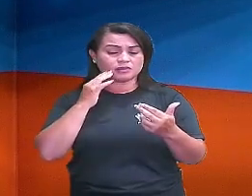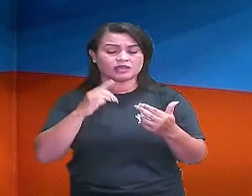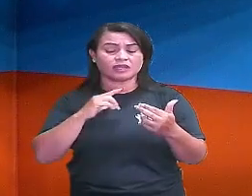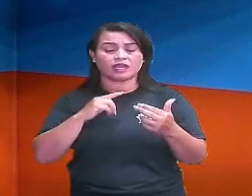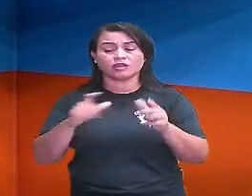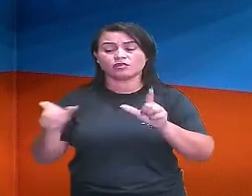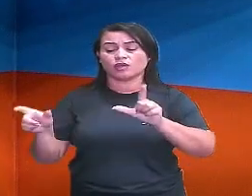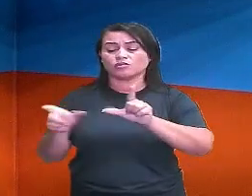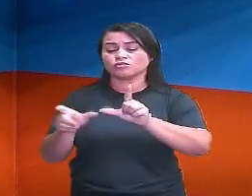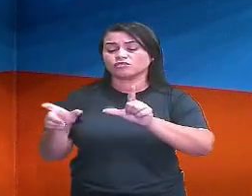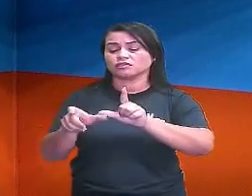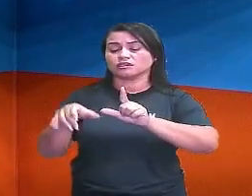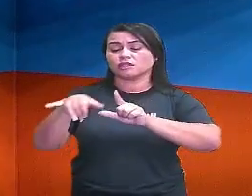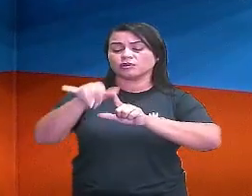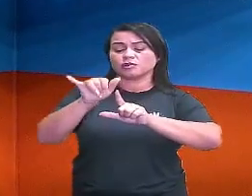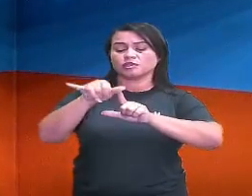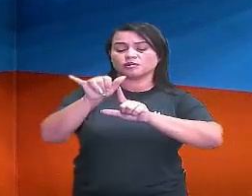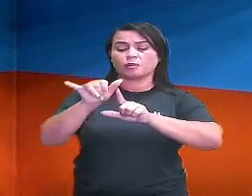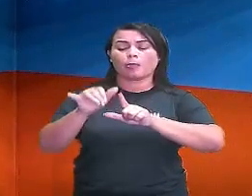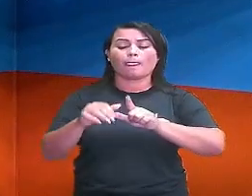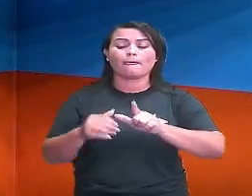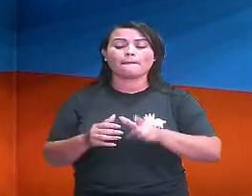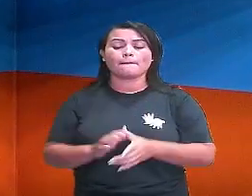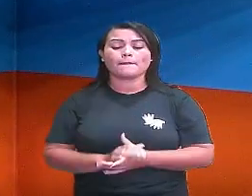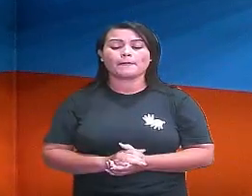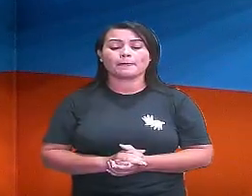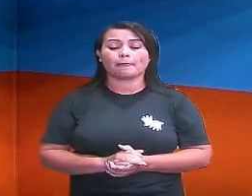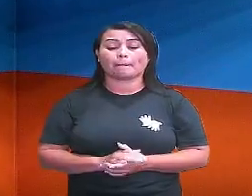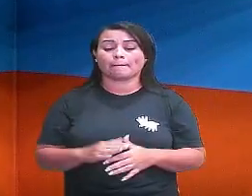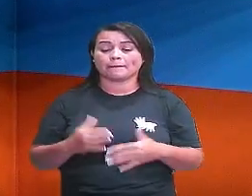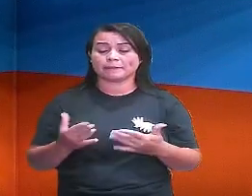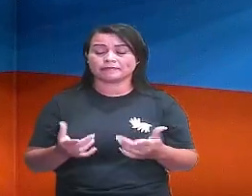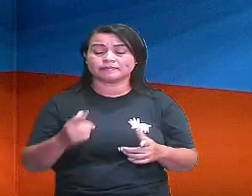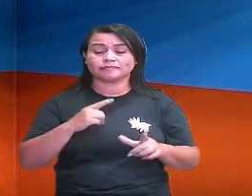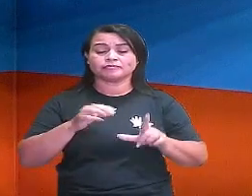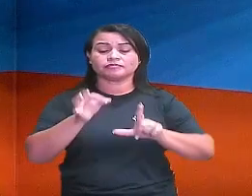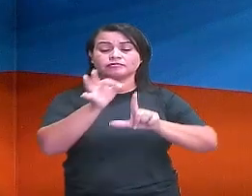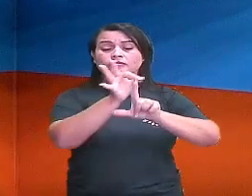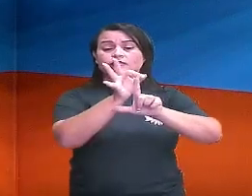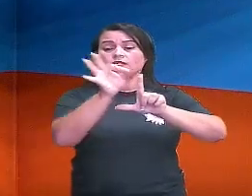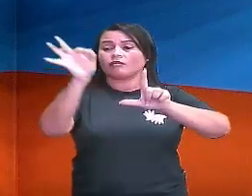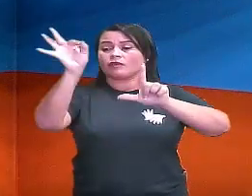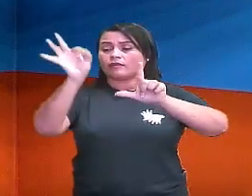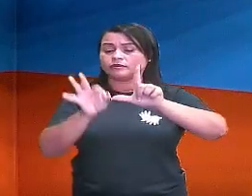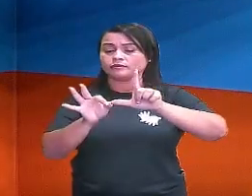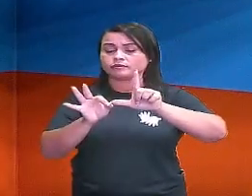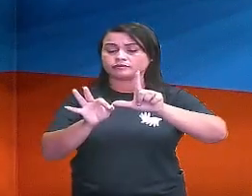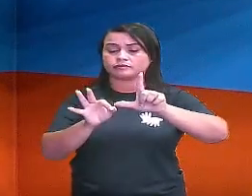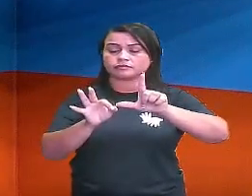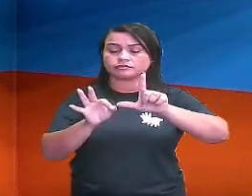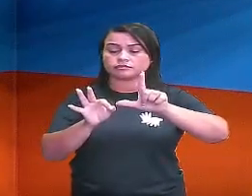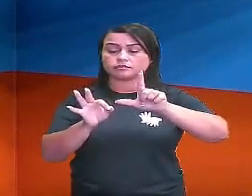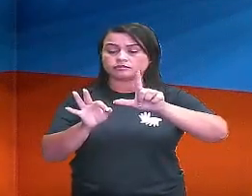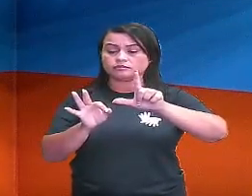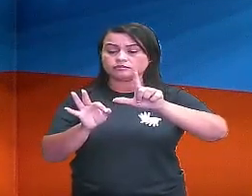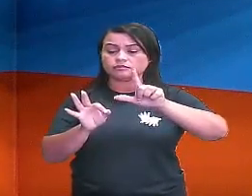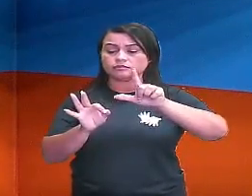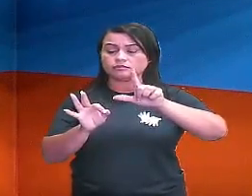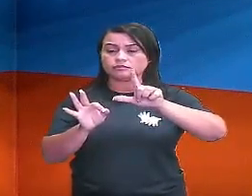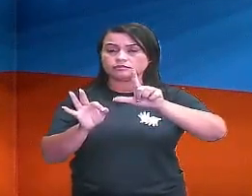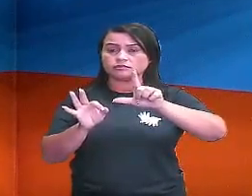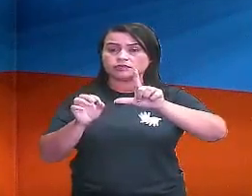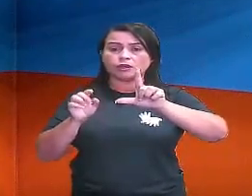ao eixo x e ao eixo y, tá? Então, eu traço essas retas e quando eu